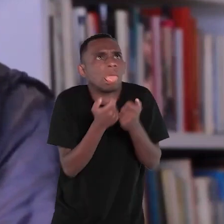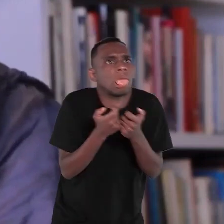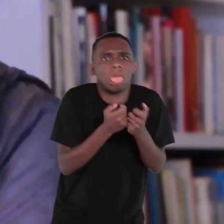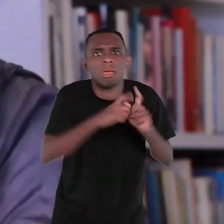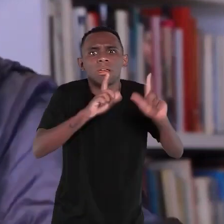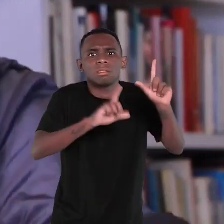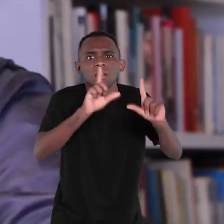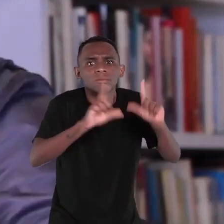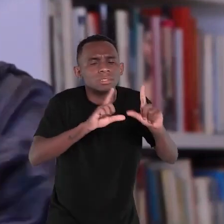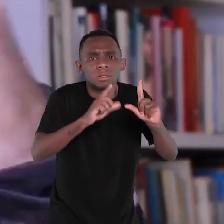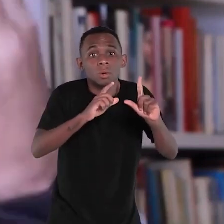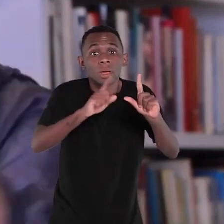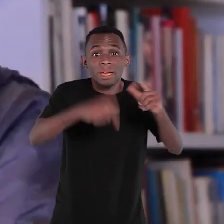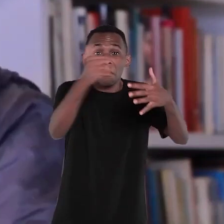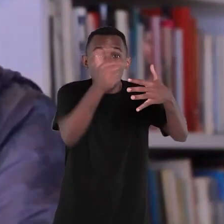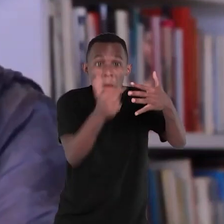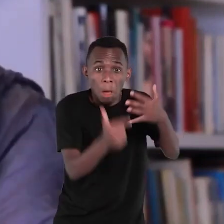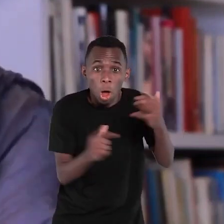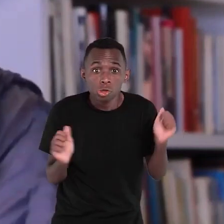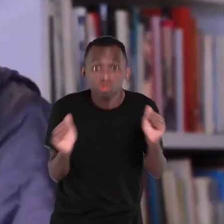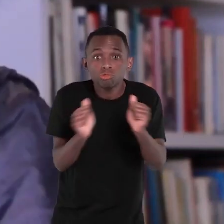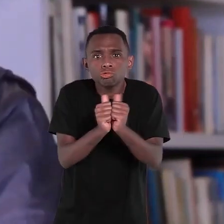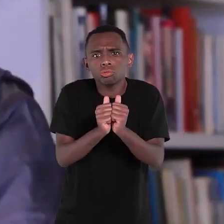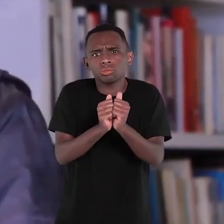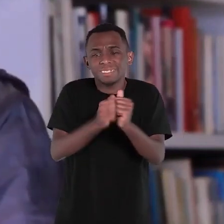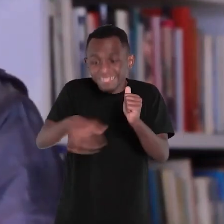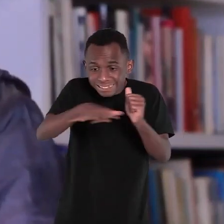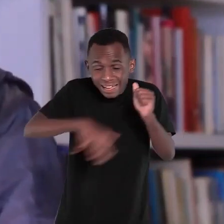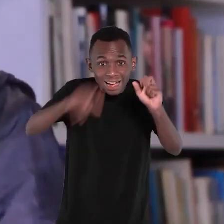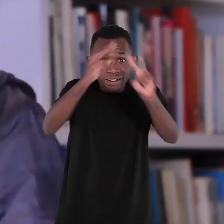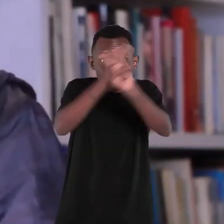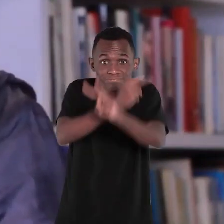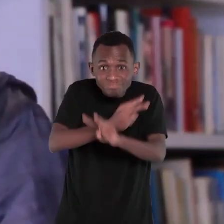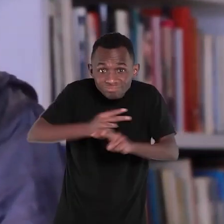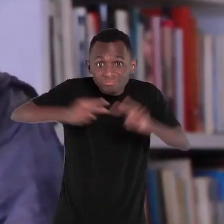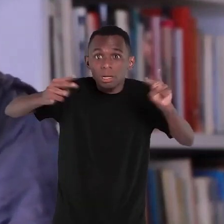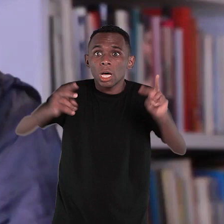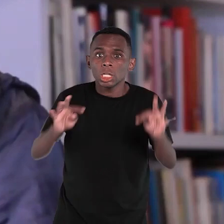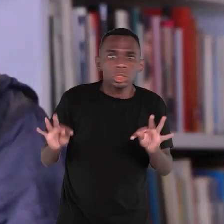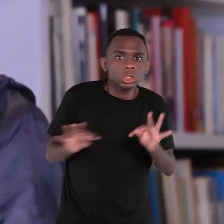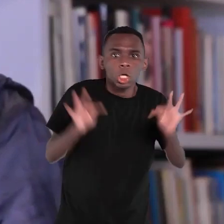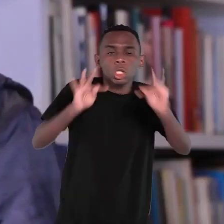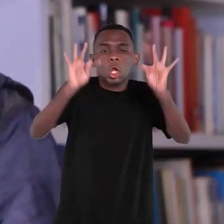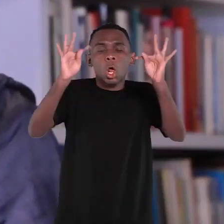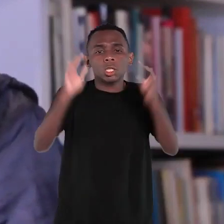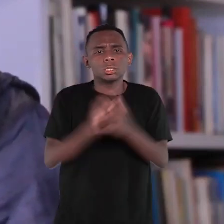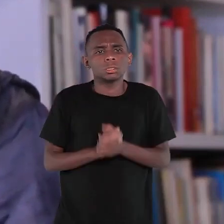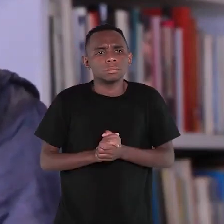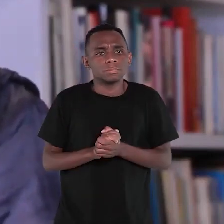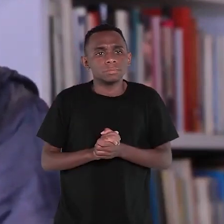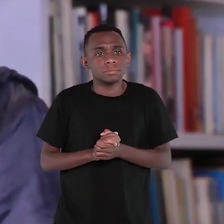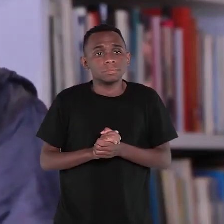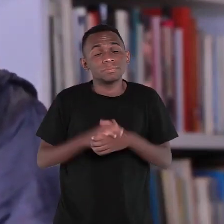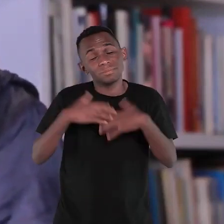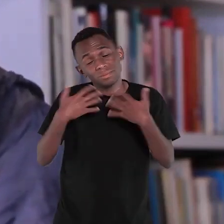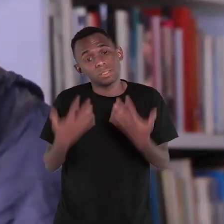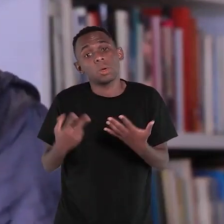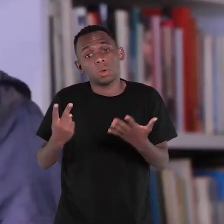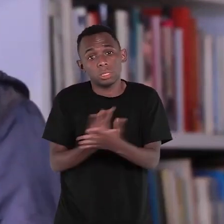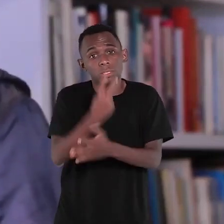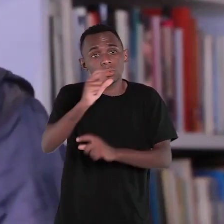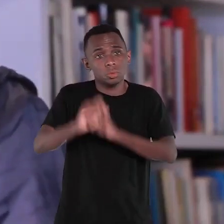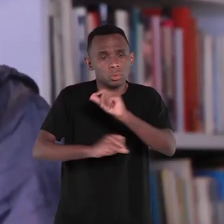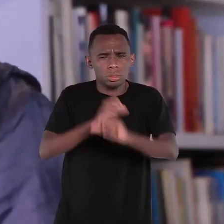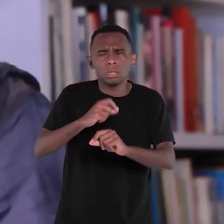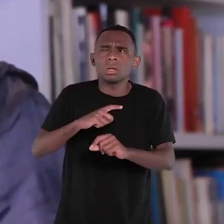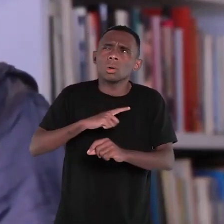só televisão, é tudo junto. Esse mundo cibernético e eletrônico que nos rodeia, que em certa